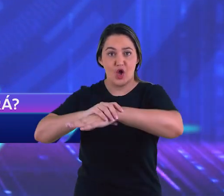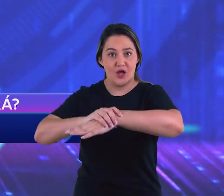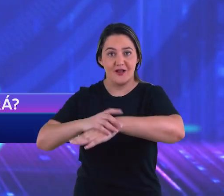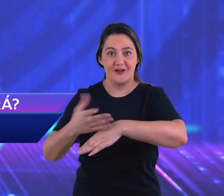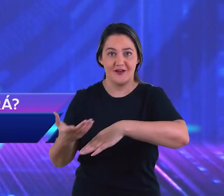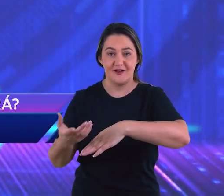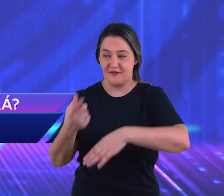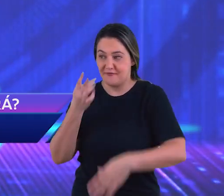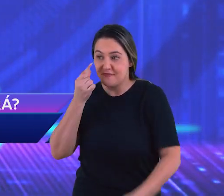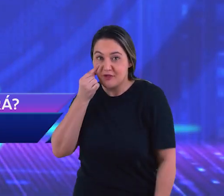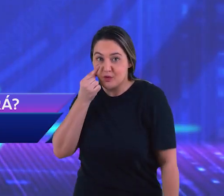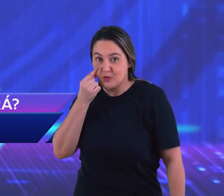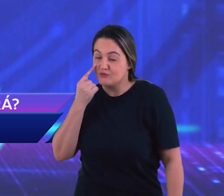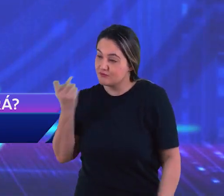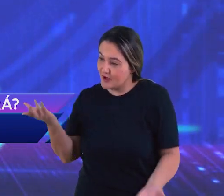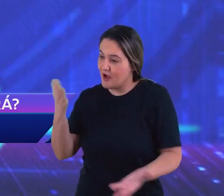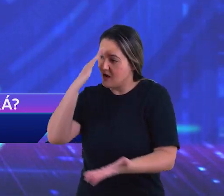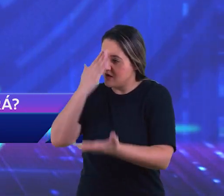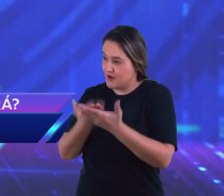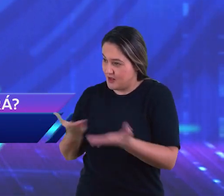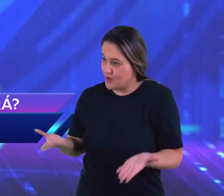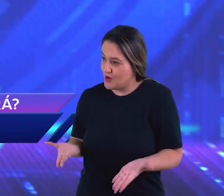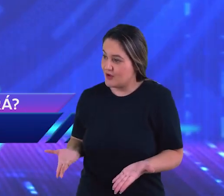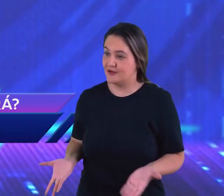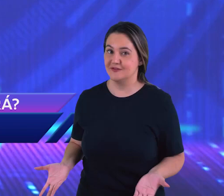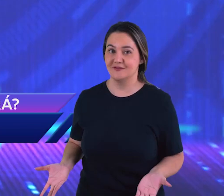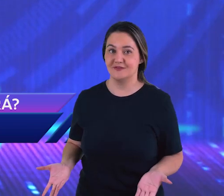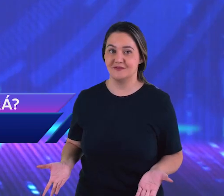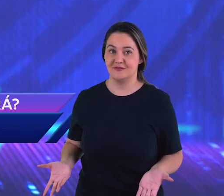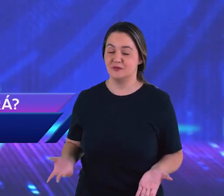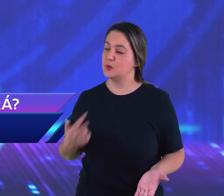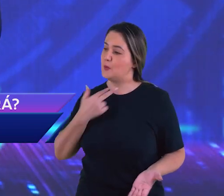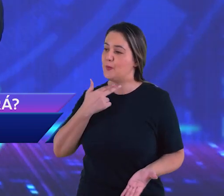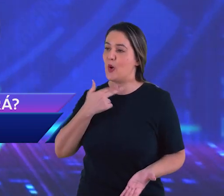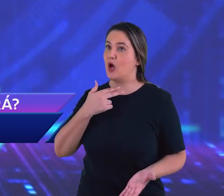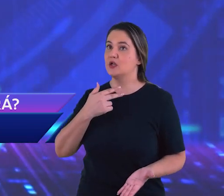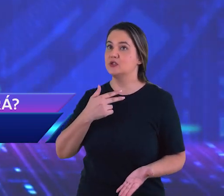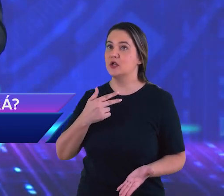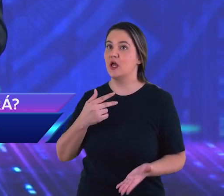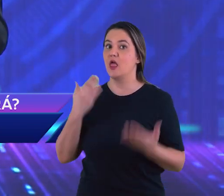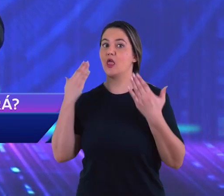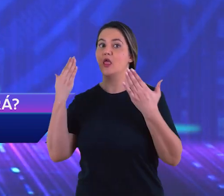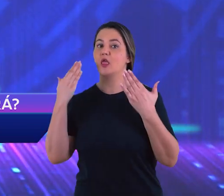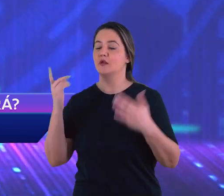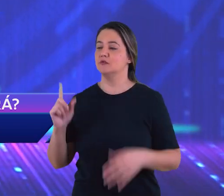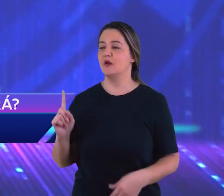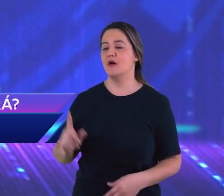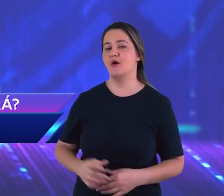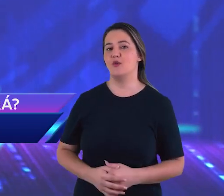Agora, Tomé, que você viu, você crê. Não seja incrédulo.